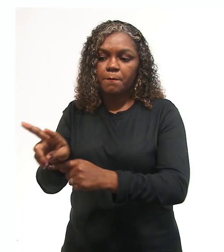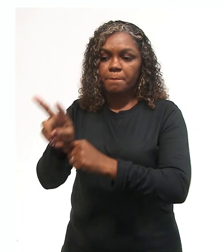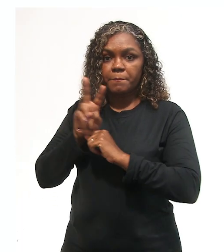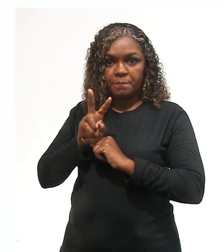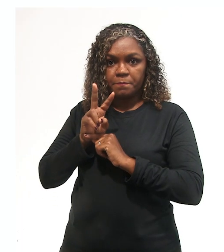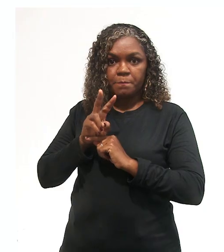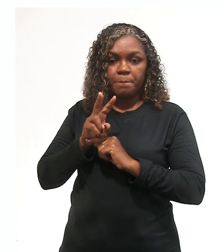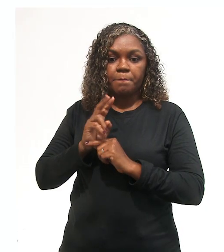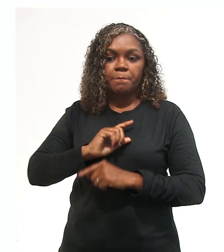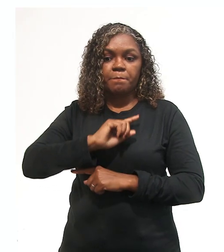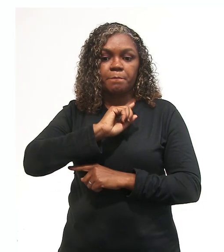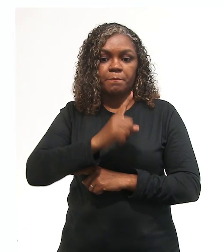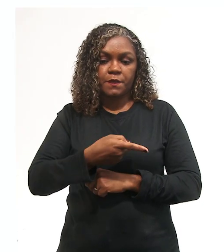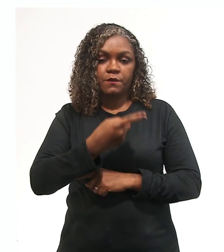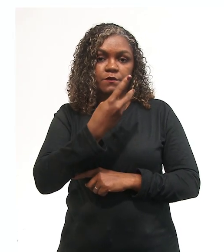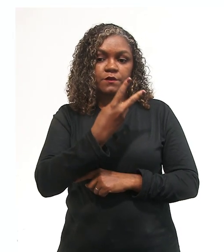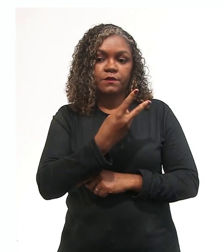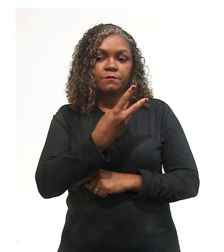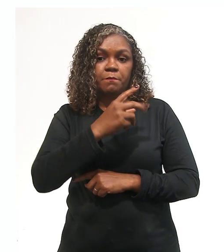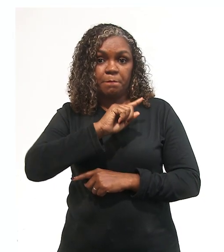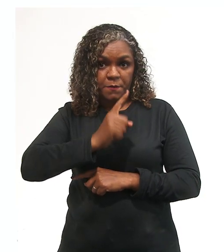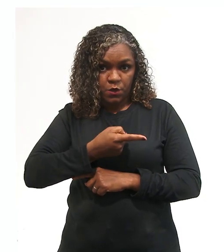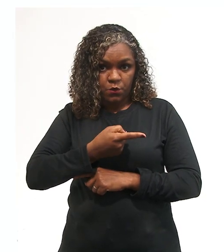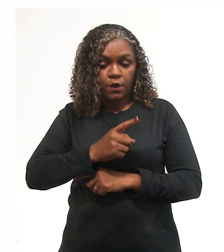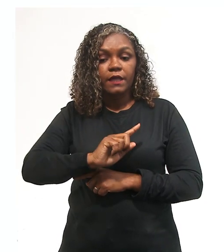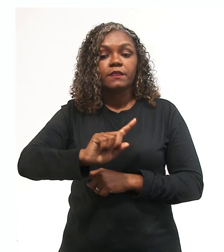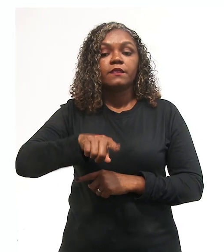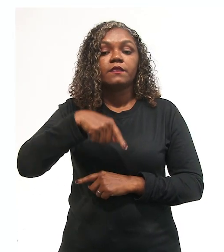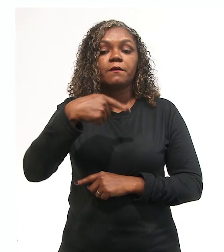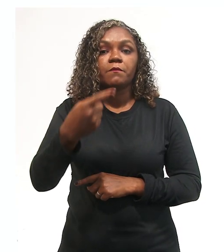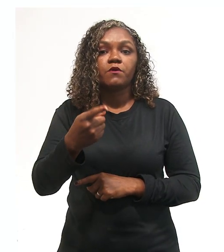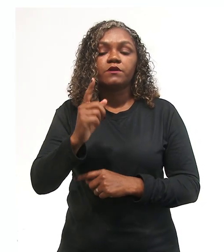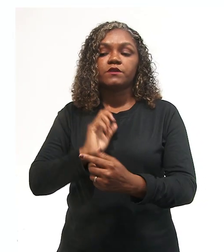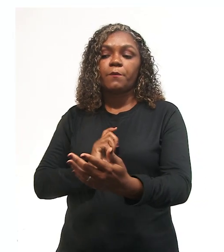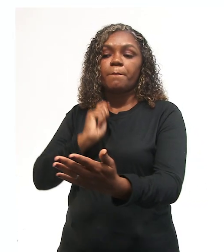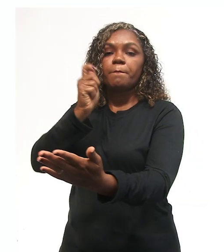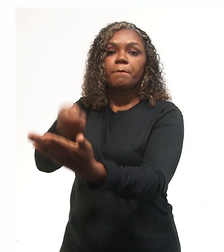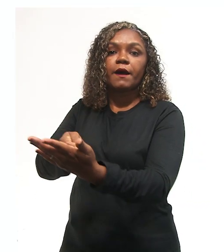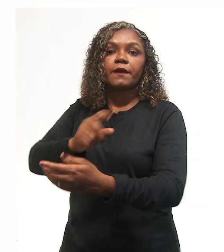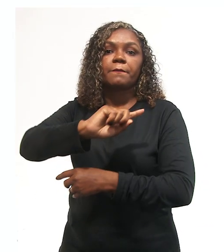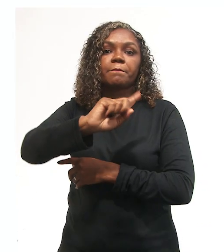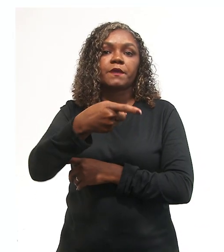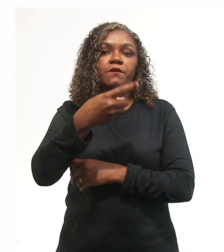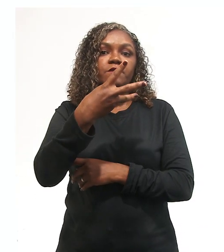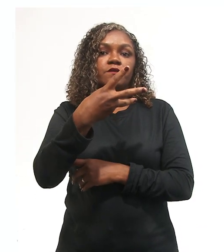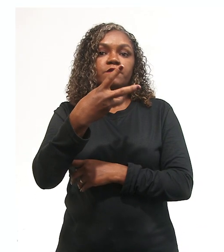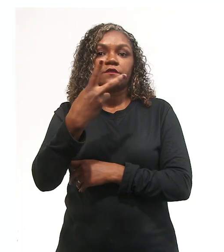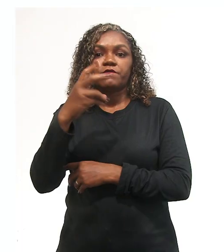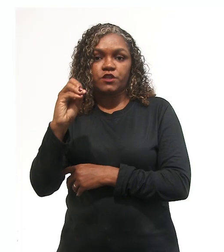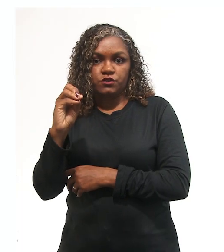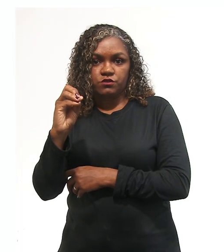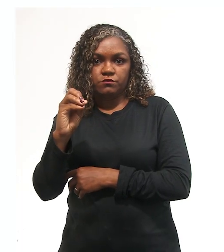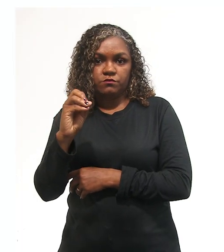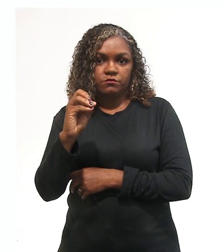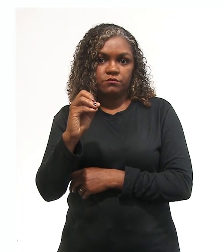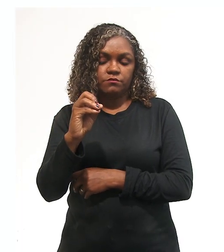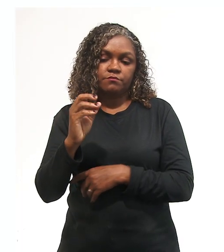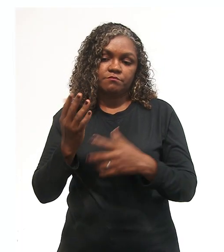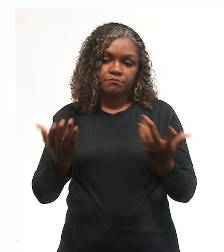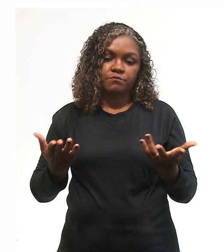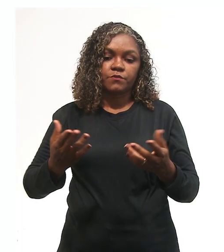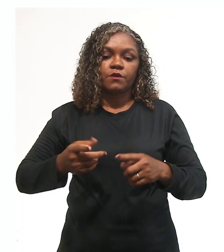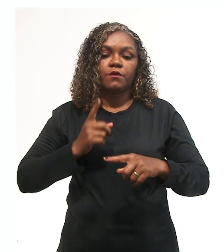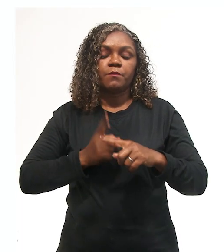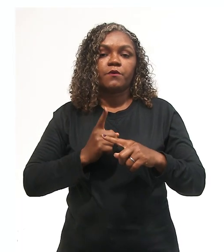meus juros, se a gente for fazer a fórmula genérica, né? Os meus juros vai ser o valor do montante